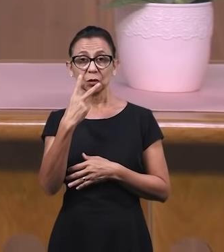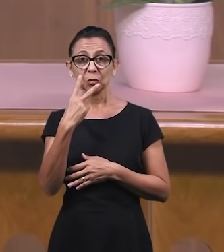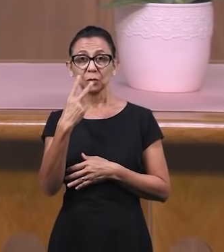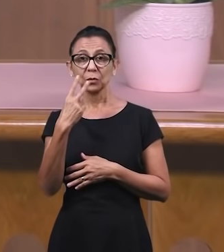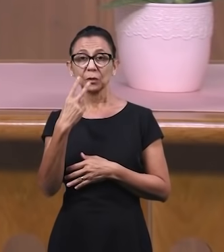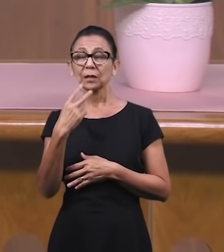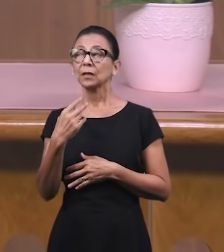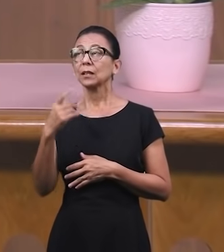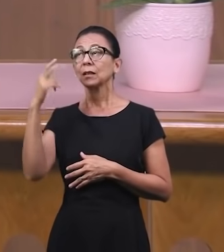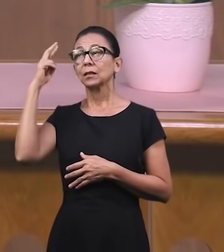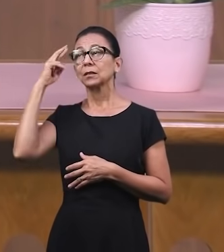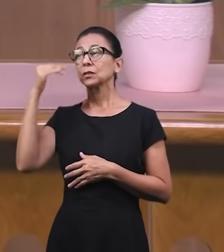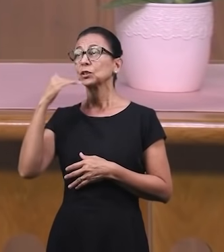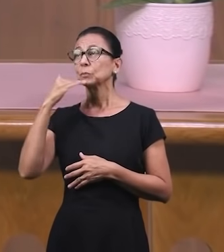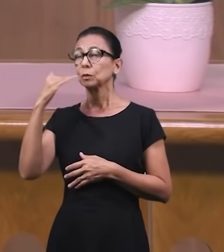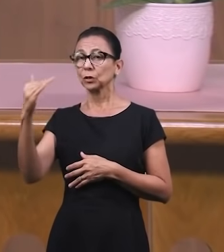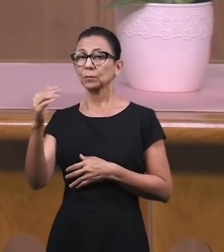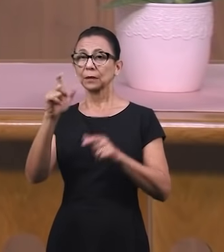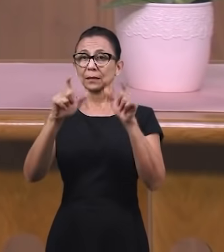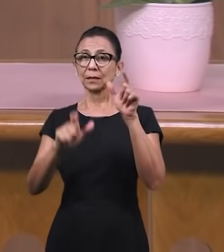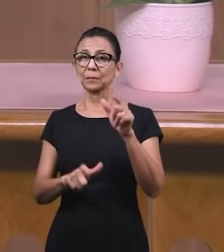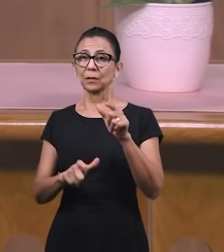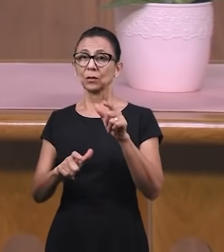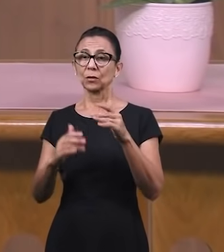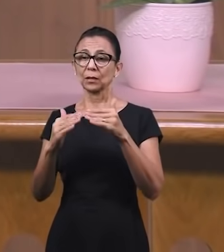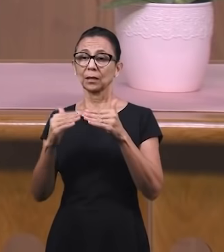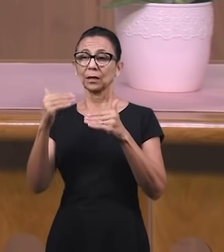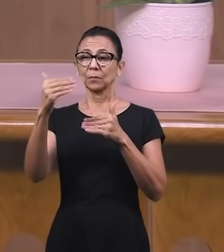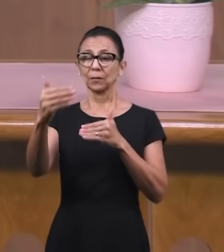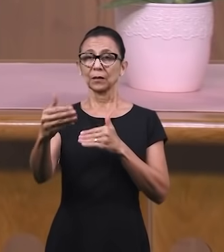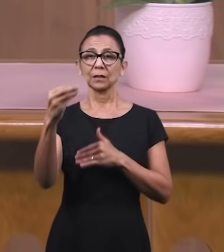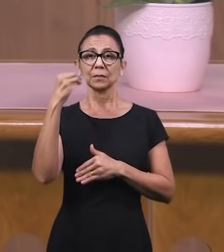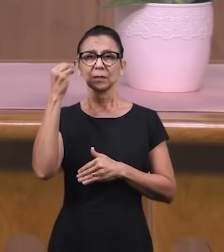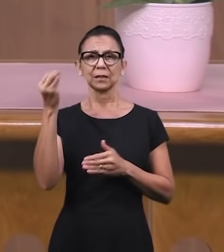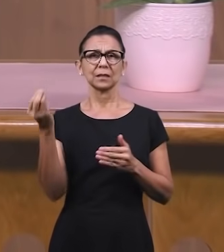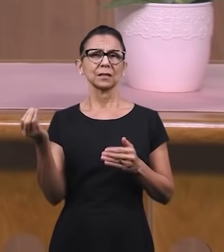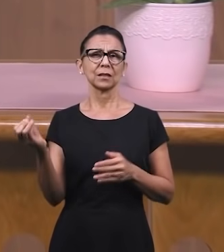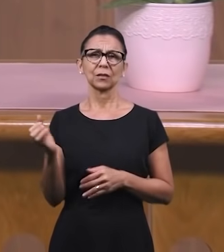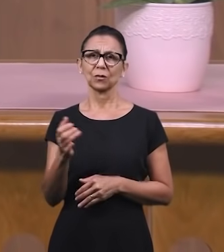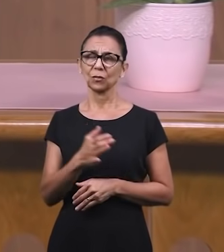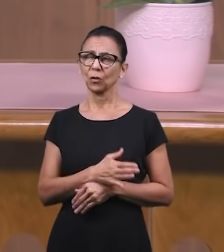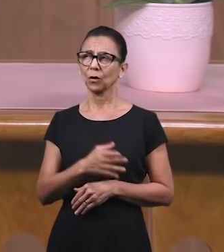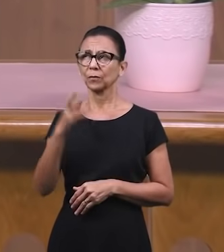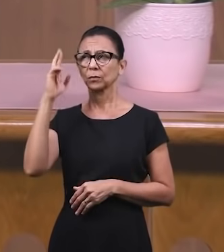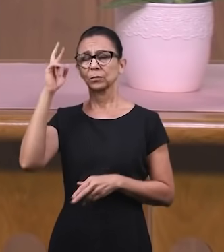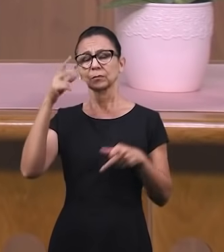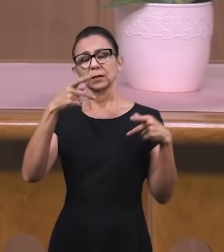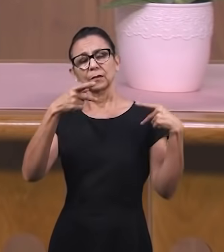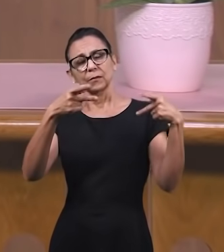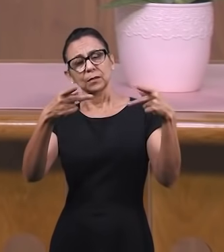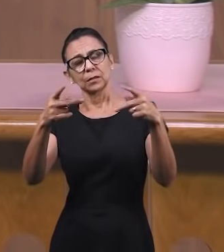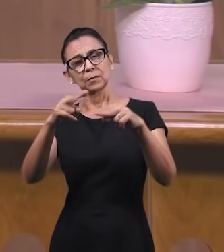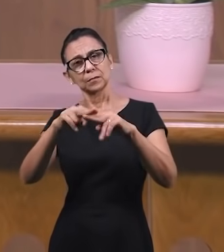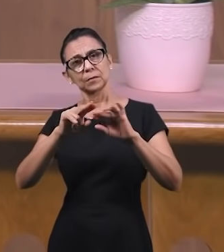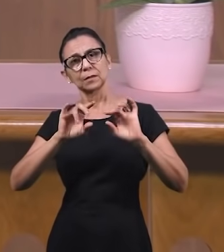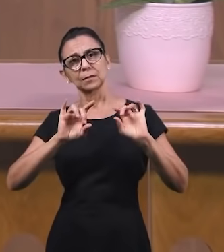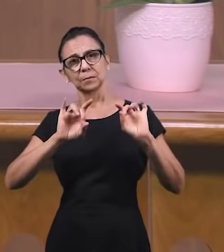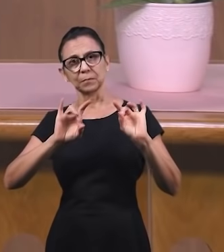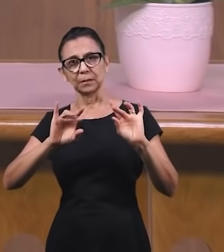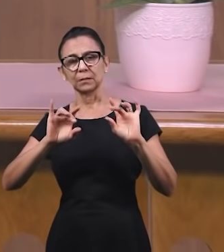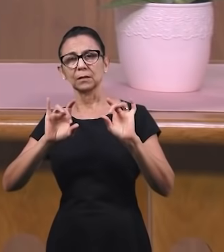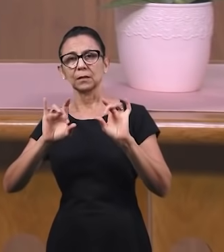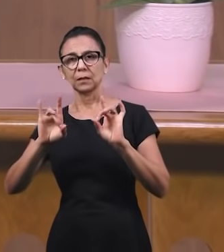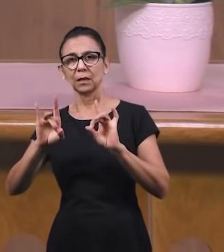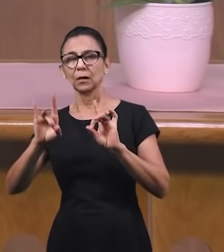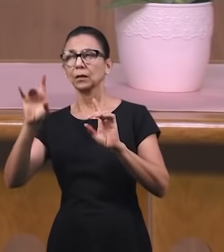viver uma nova experiência daqui por diante, que já neste fim de semana, Senhor, sejam visitados por Ti de maneira